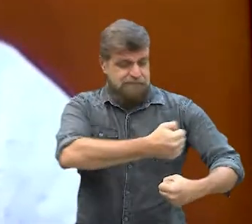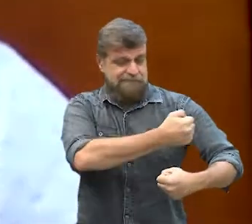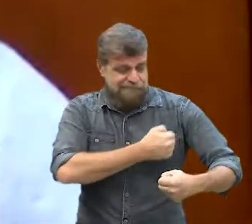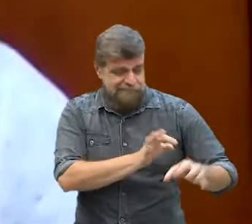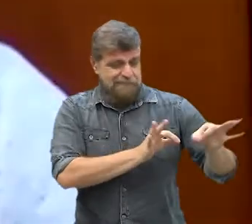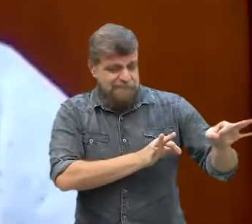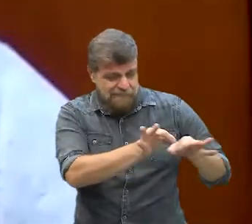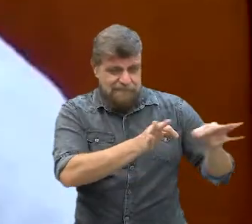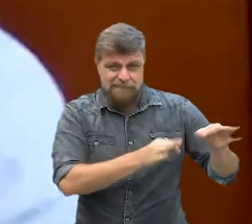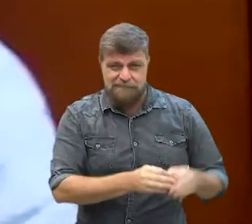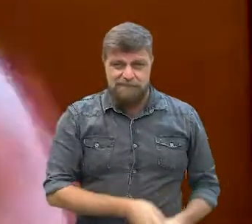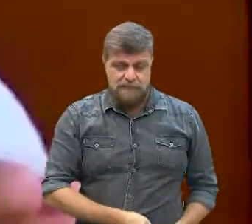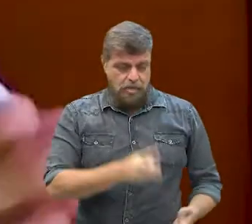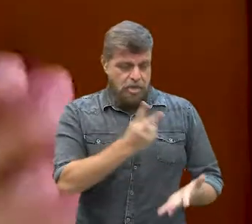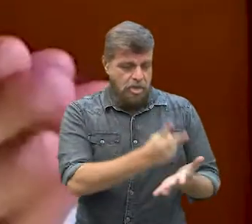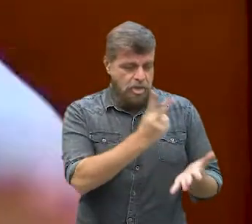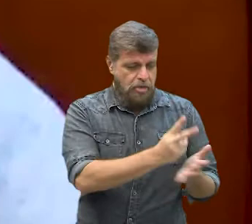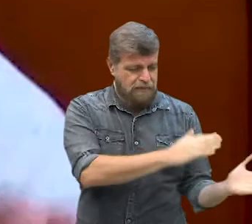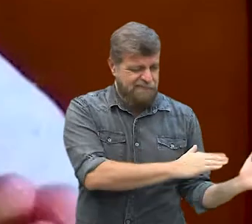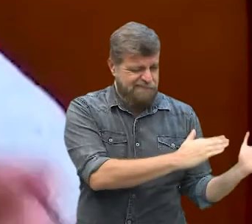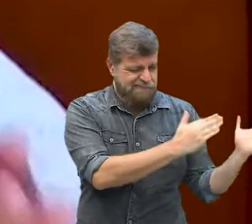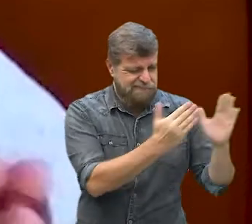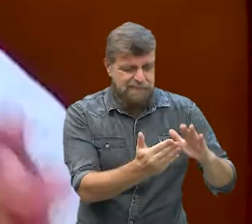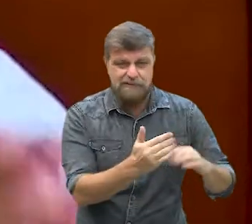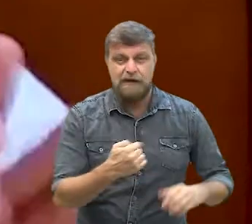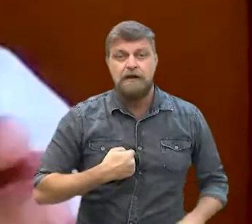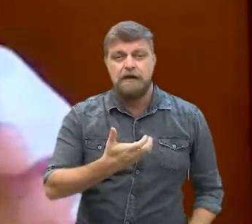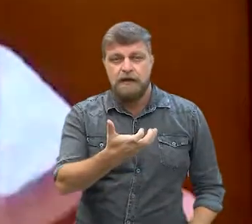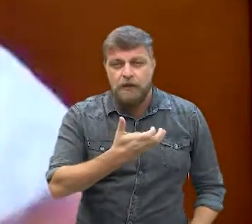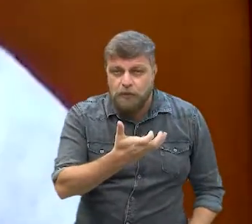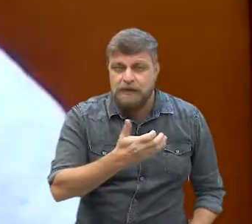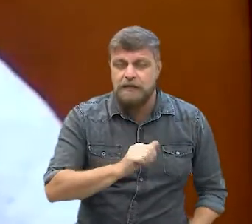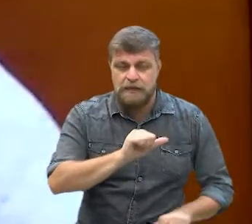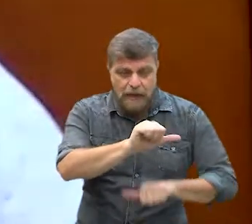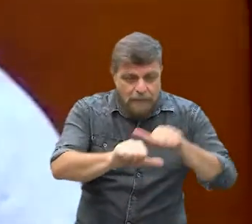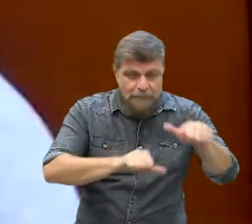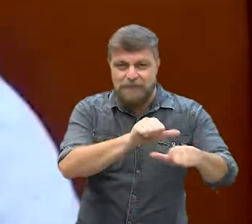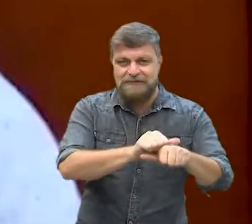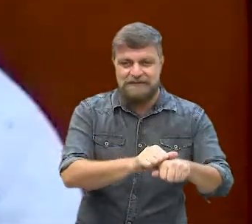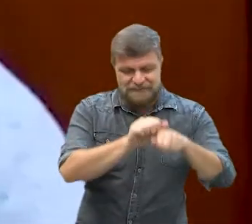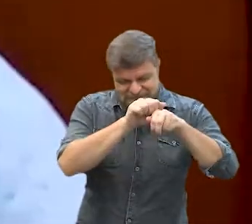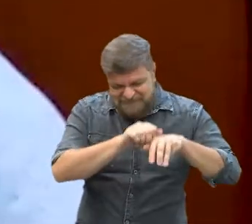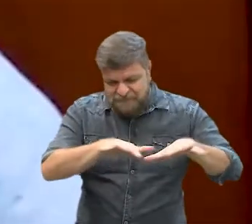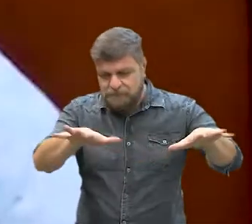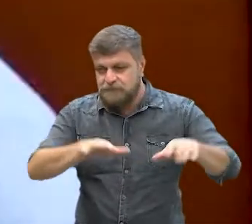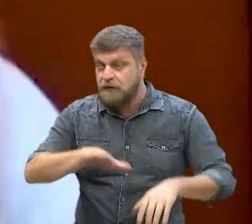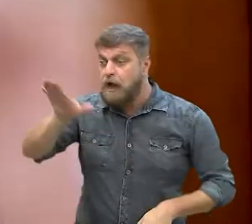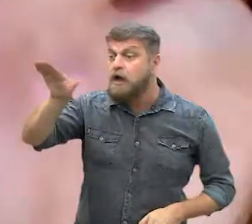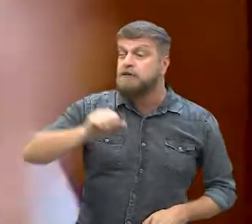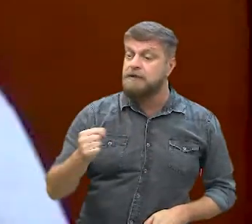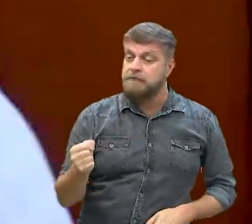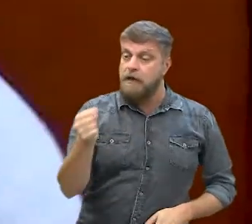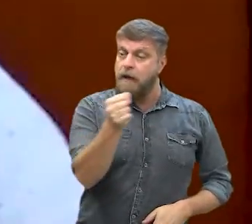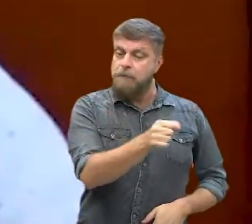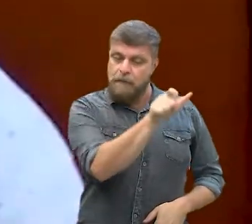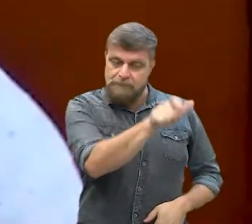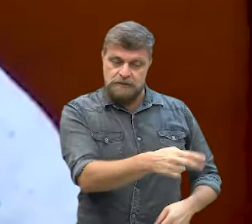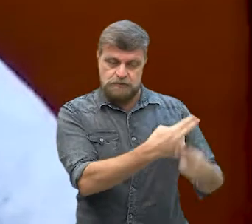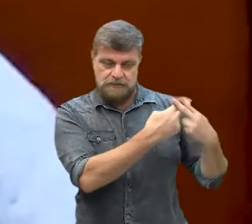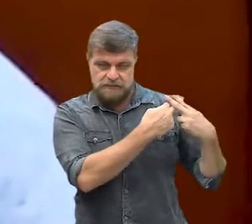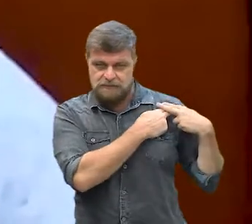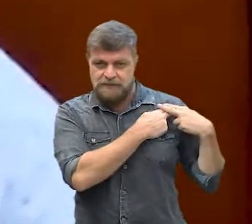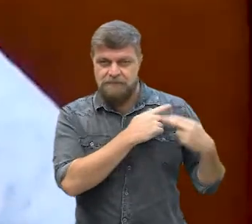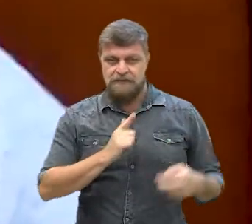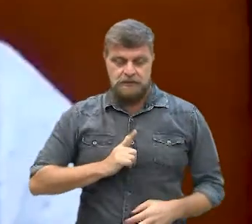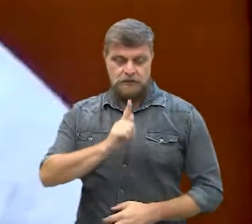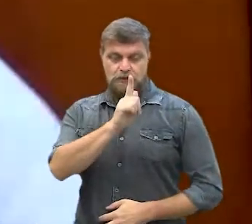da cozinha e ficar preso lá para sempre, né? Então, a gente queria realmente expandir isso. Então, eu procuro uma pessoa que vai fazer essa função,